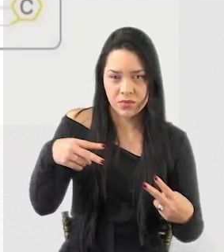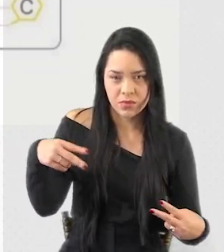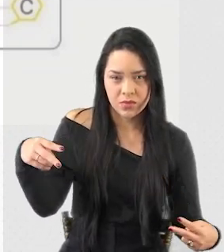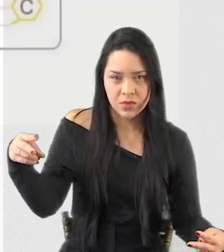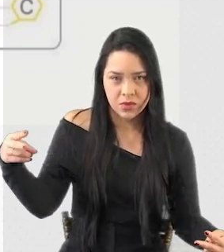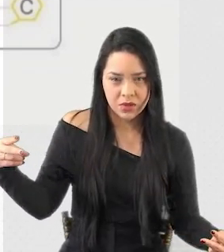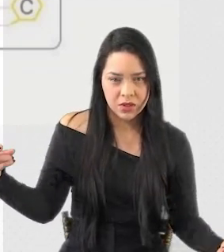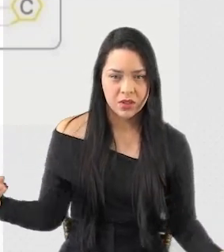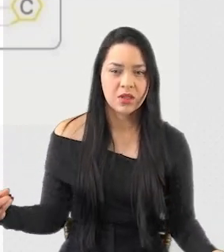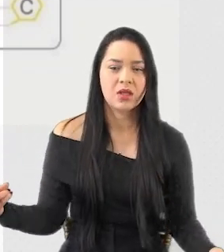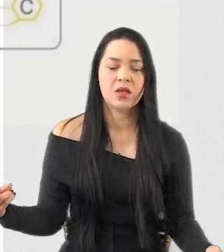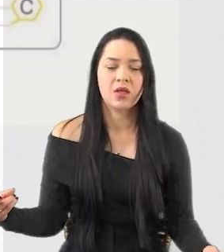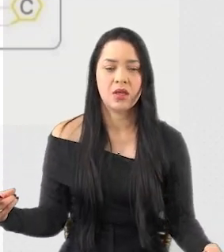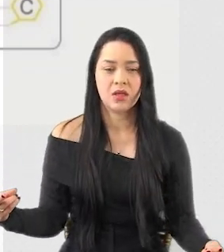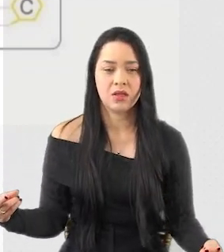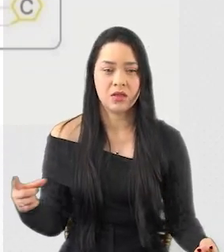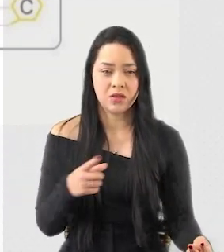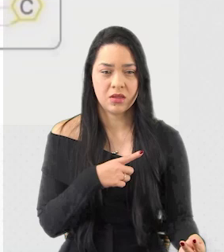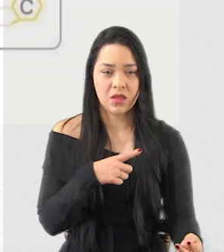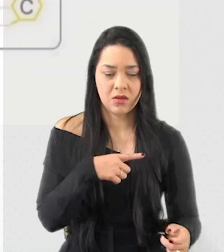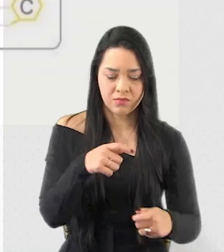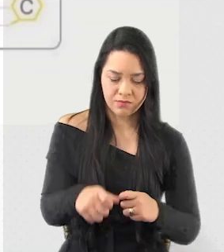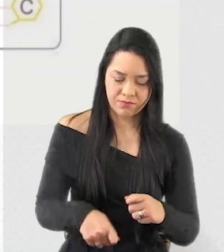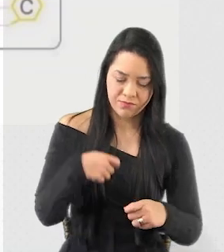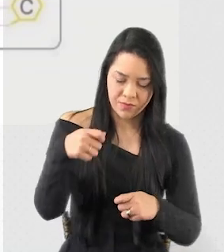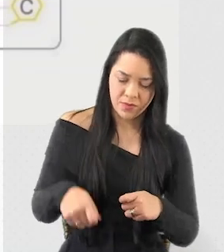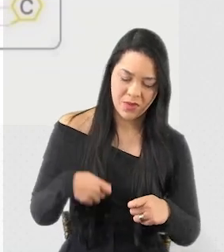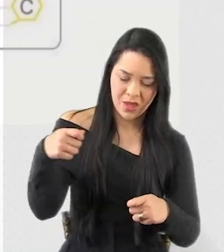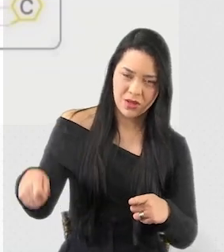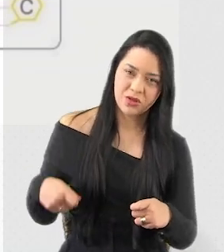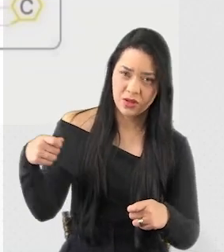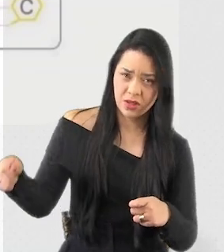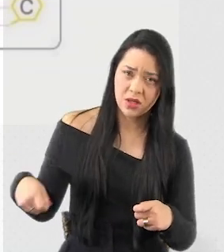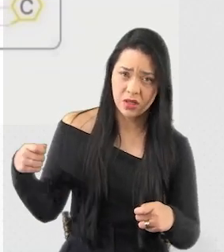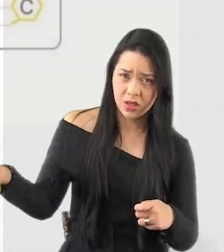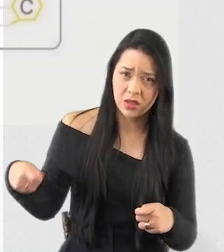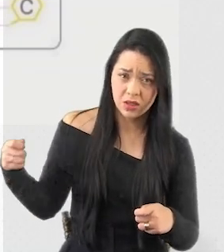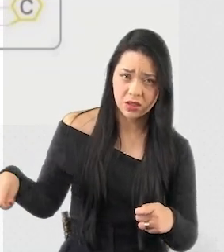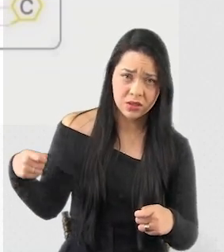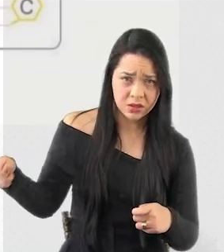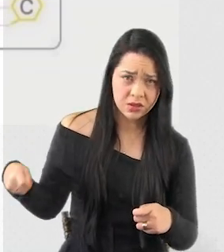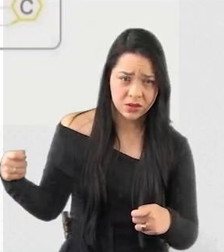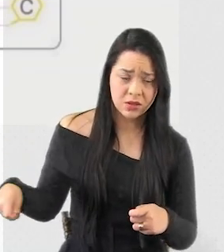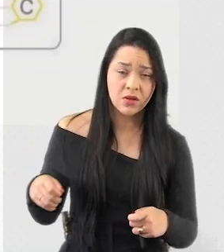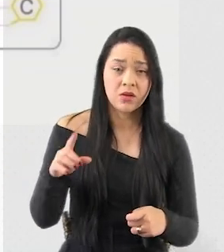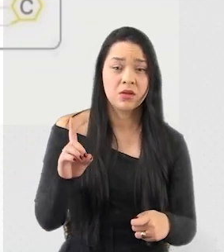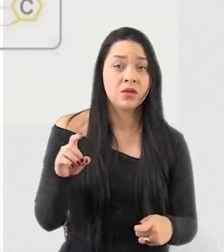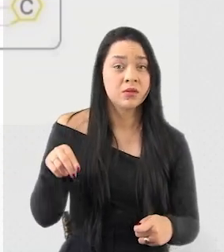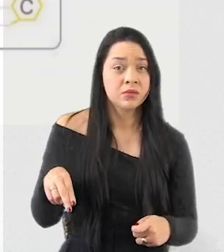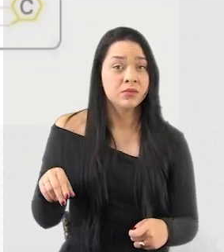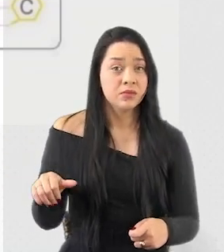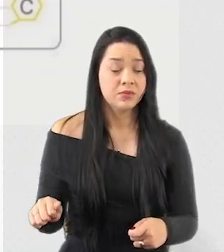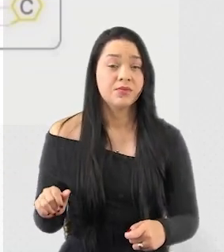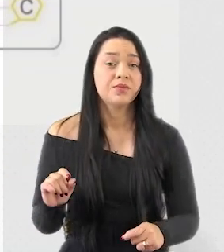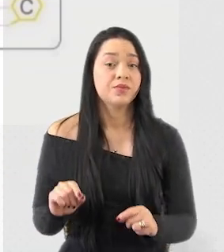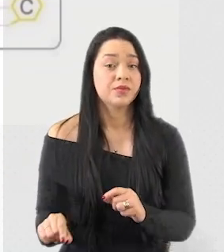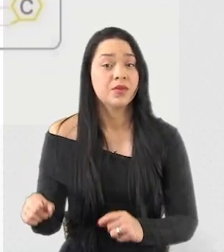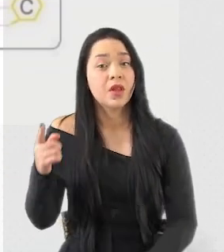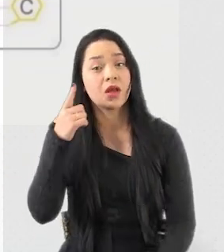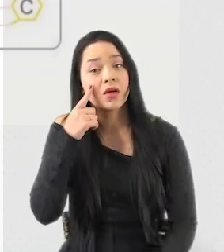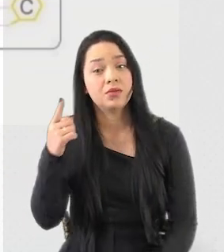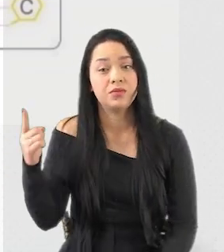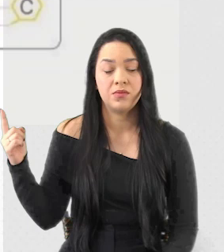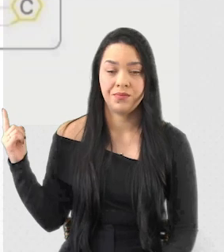gente fosse como se eu tivesse com um novelo de lã, se eu fosse tirando aquela linha, tirando o DNA, pessoal, ele ia ficar assim,